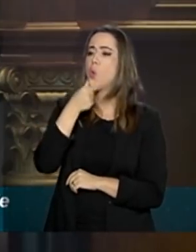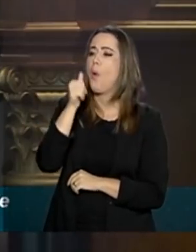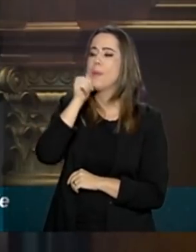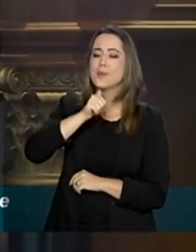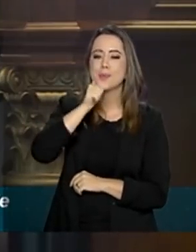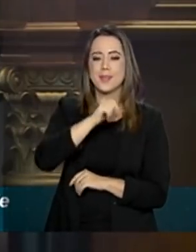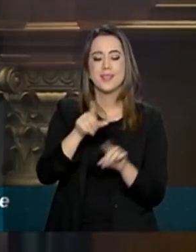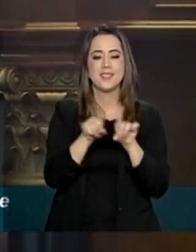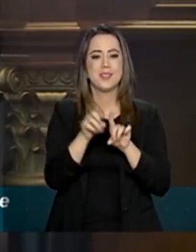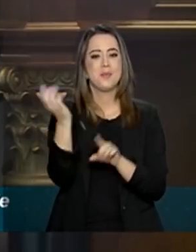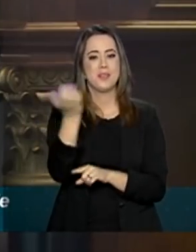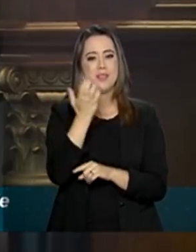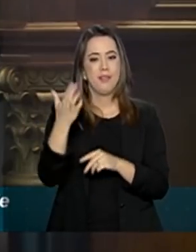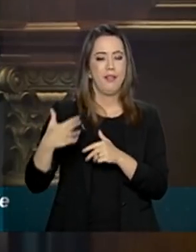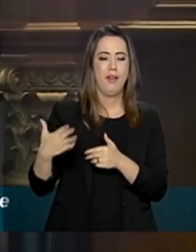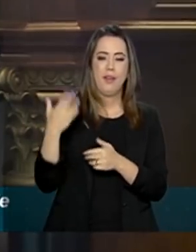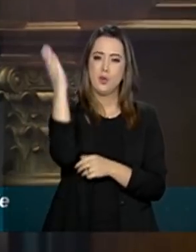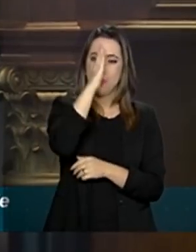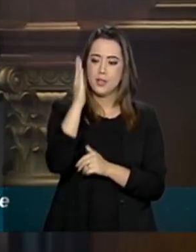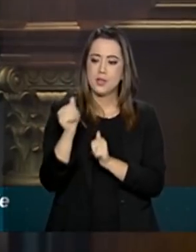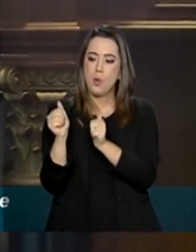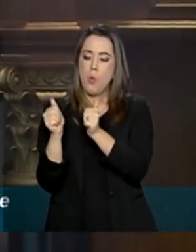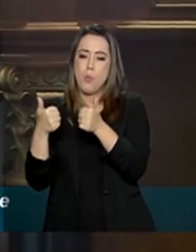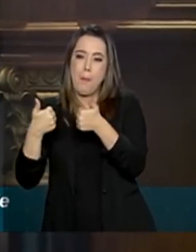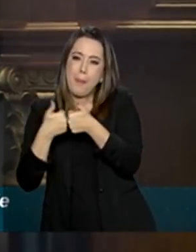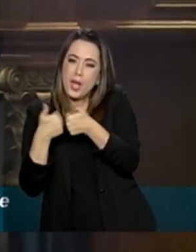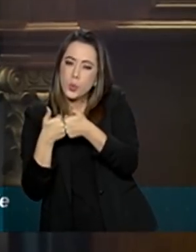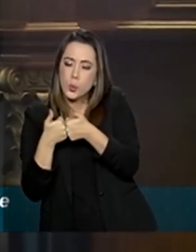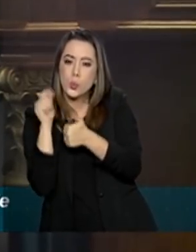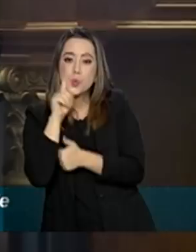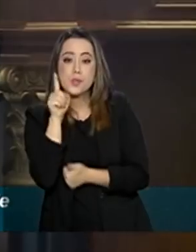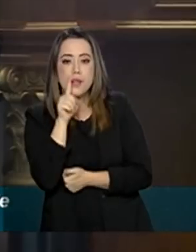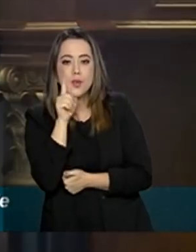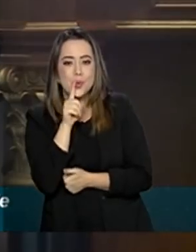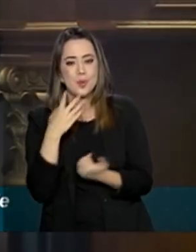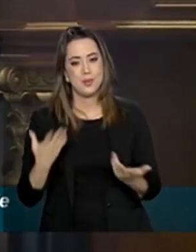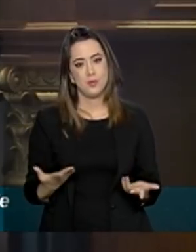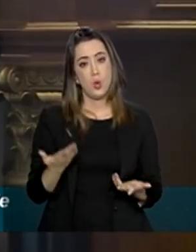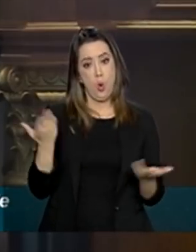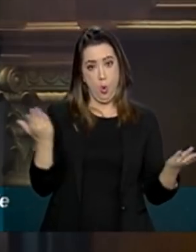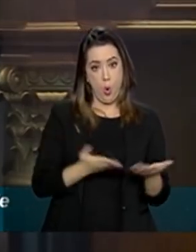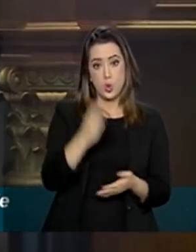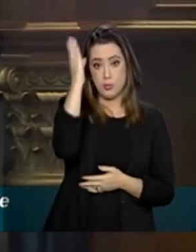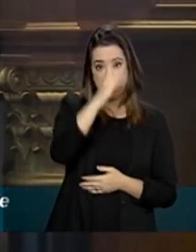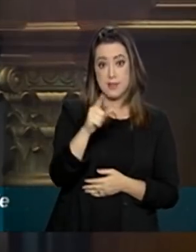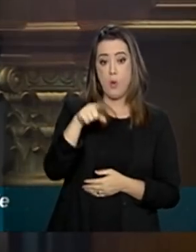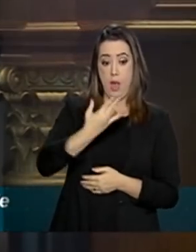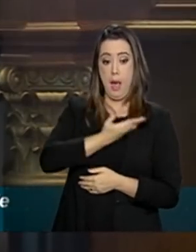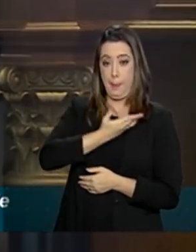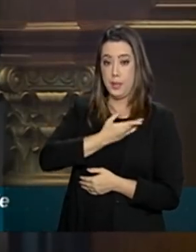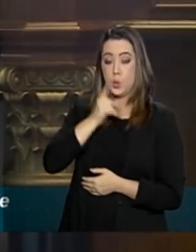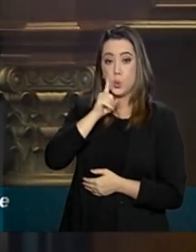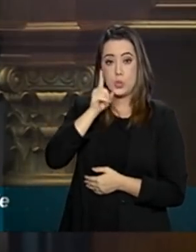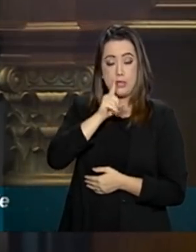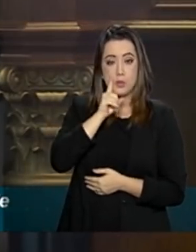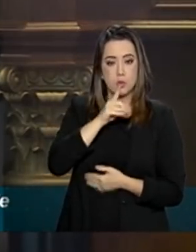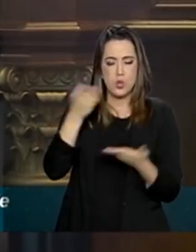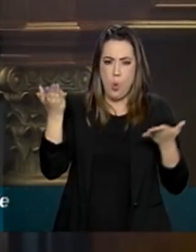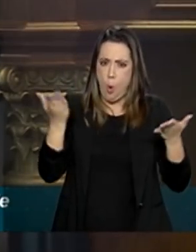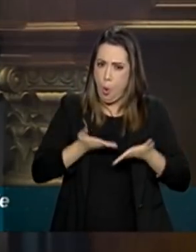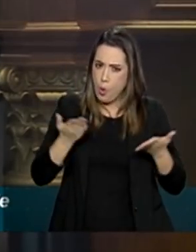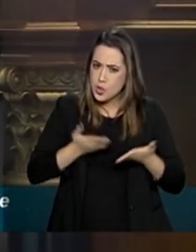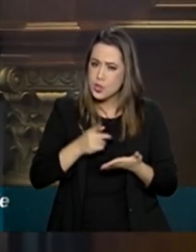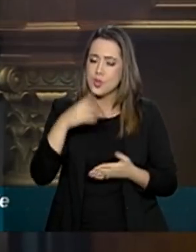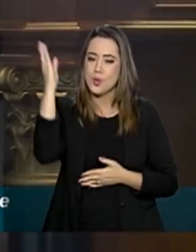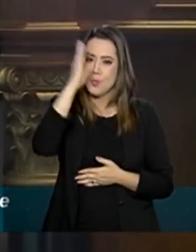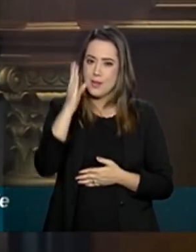também querem essa aproximação. O Brasil de hoje é amigo dos Estados Unidos. O Brasil de hoje respeita